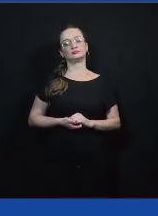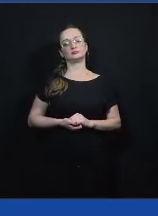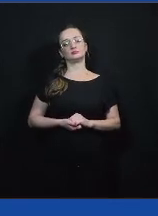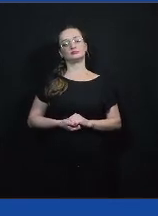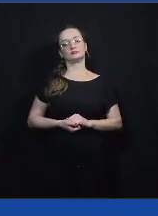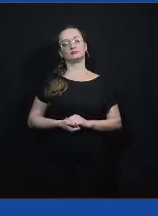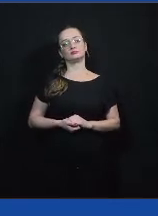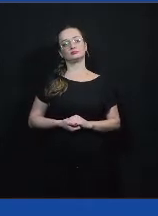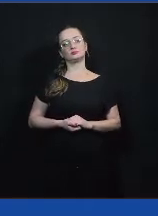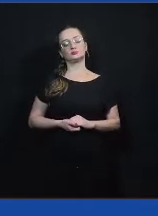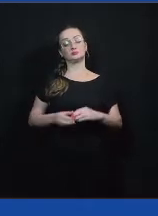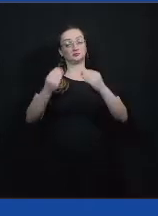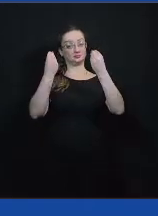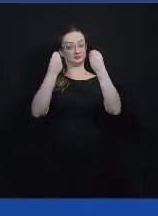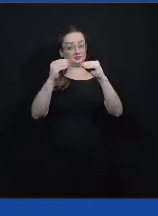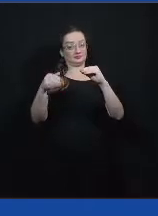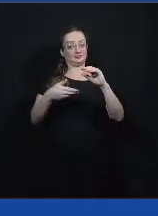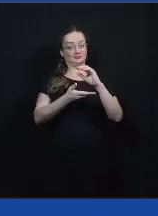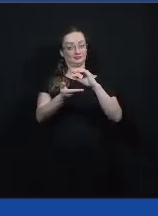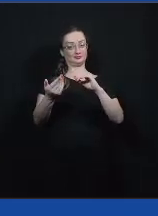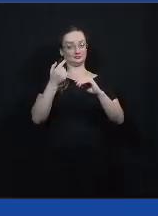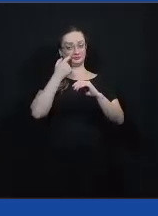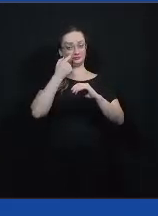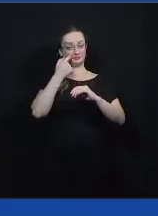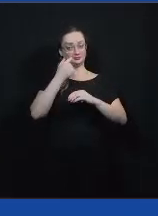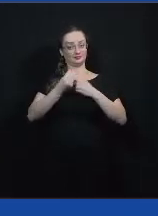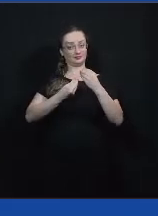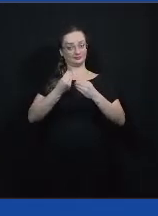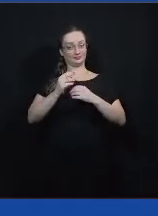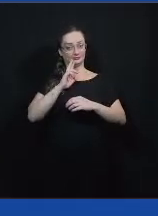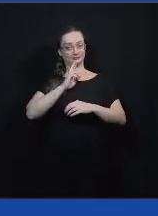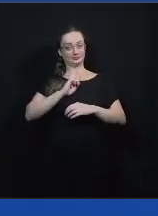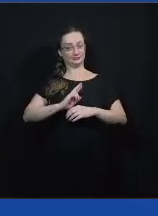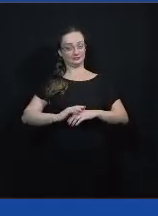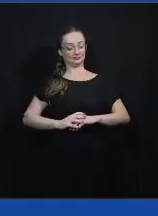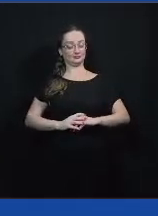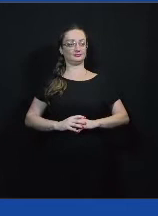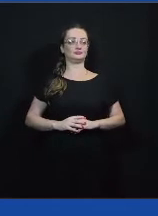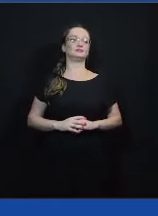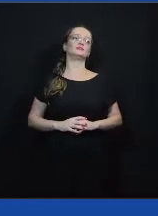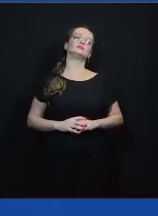vou ligar aqui para vocês o nosso resultado